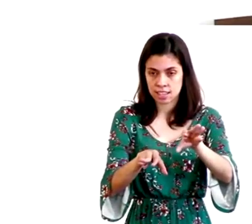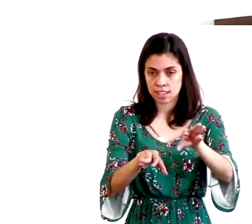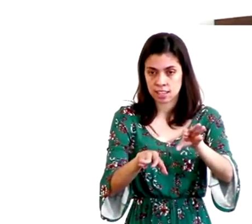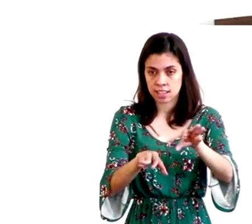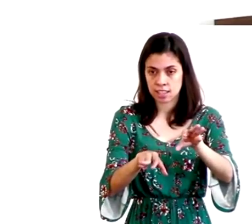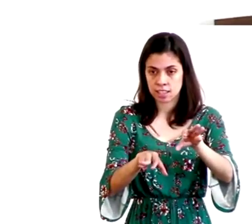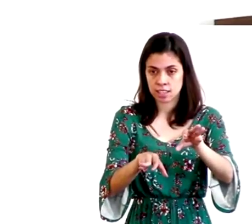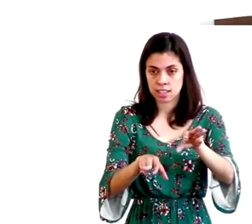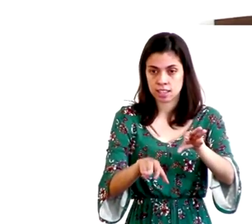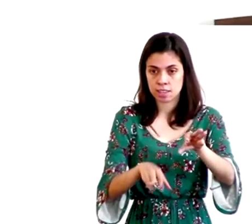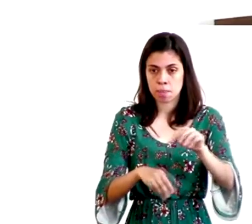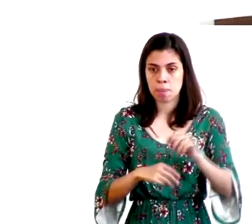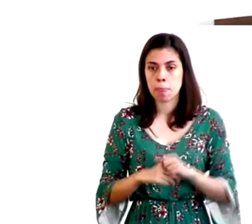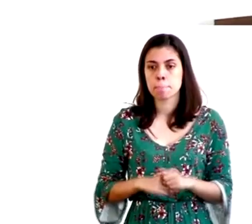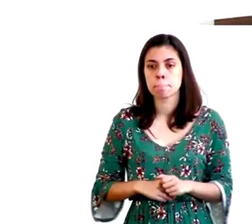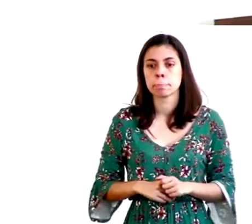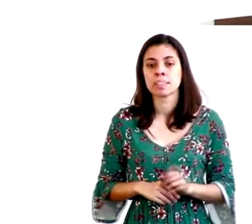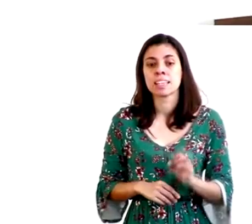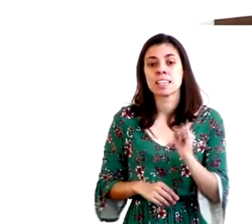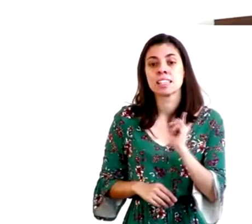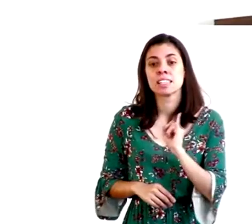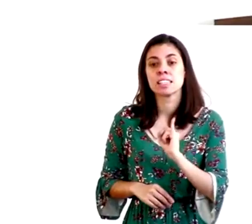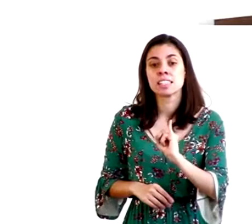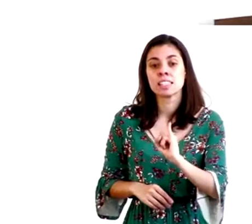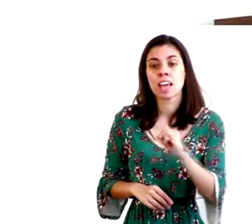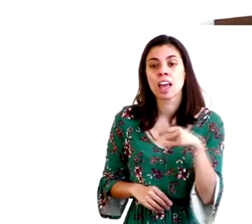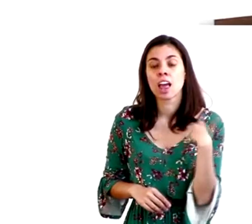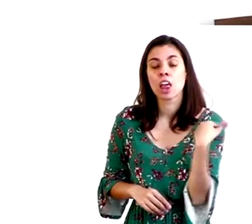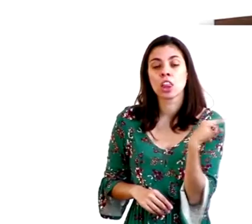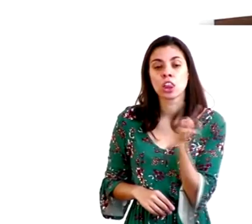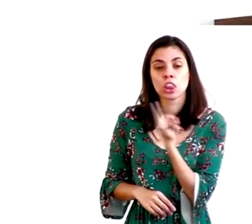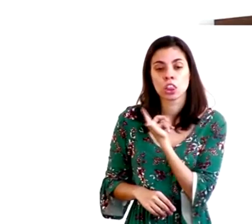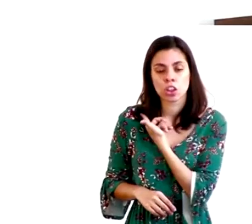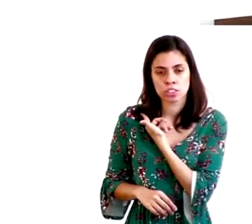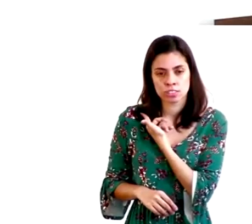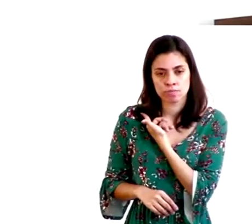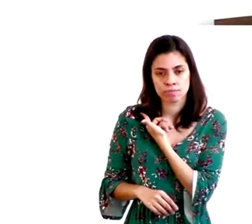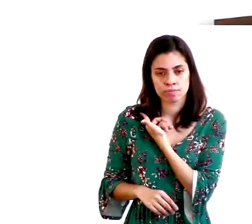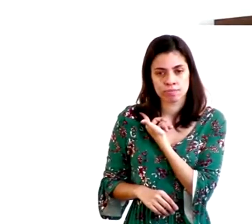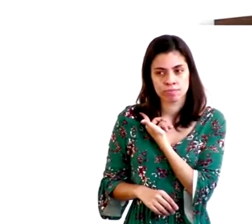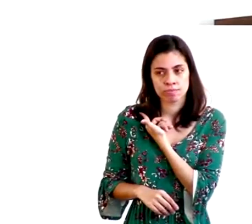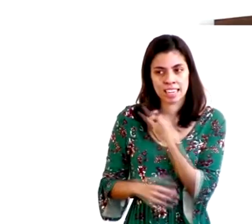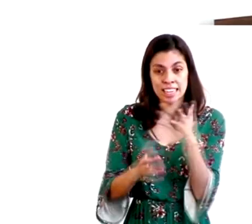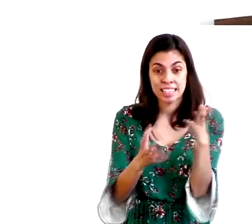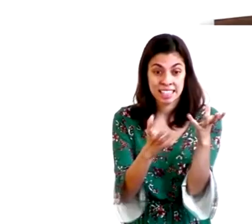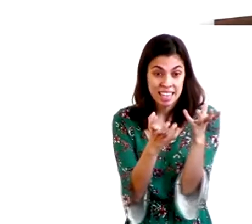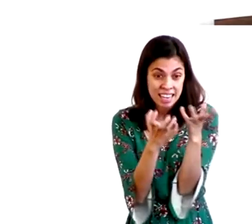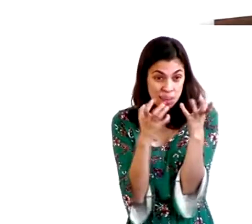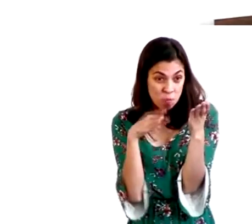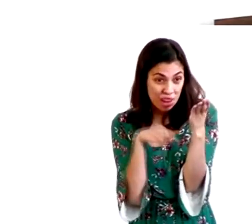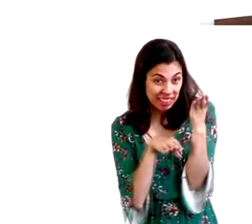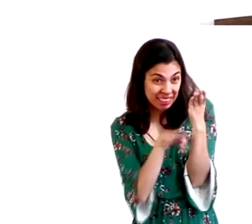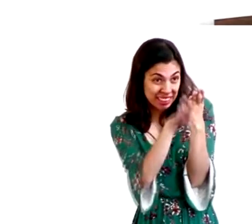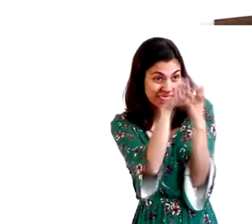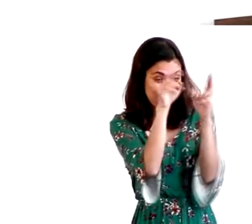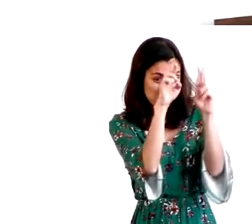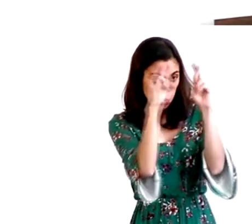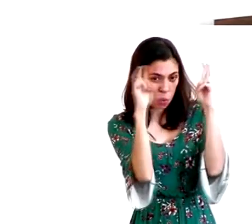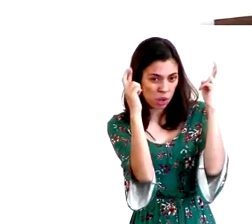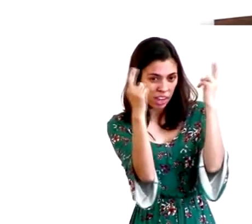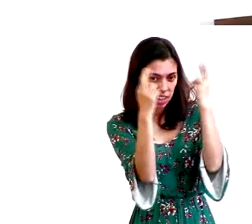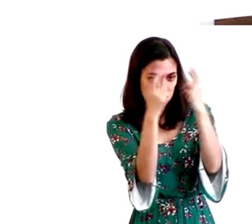Deus. Vem de cima para baixo. Qualquer esforço humano não